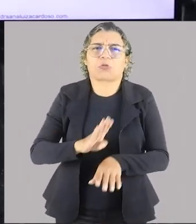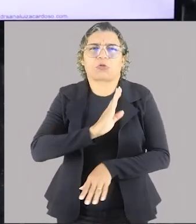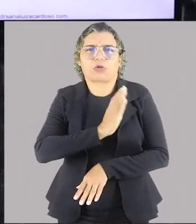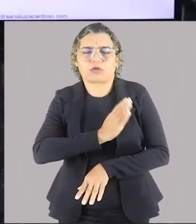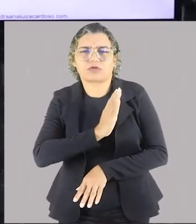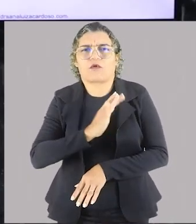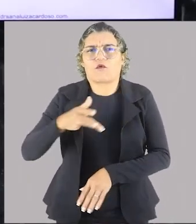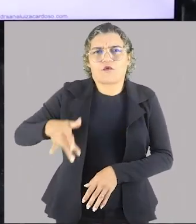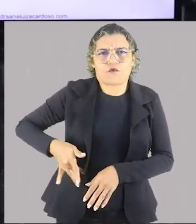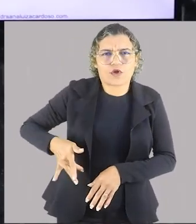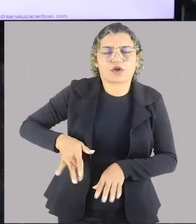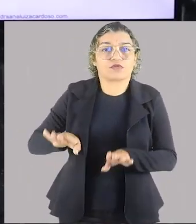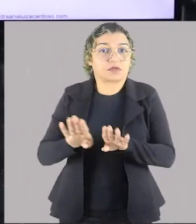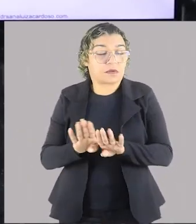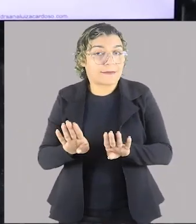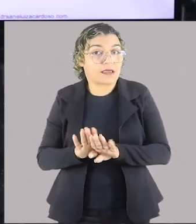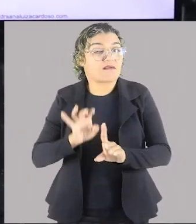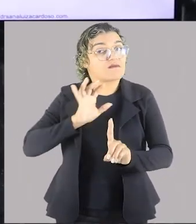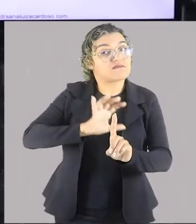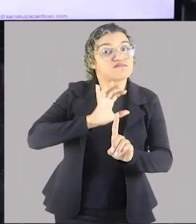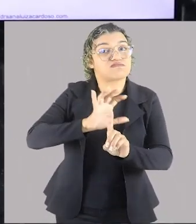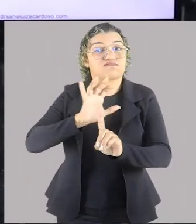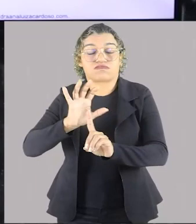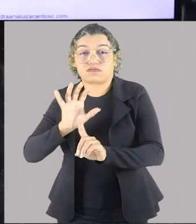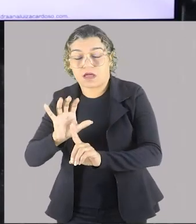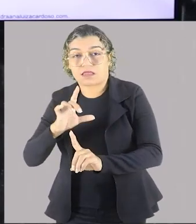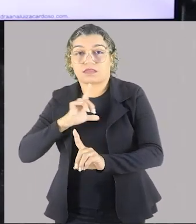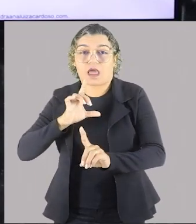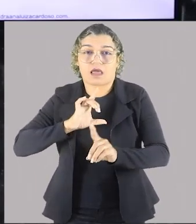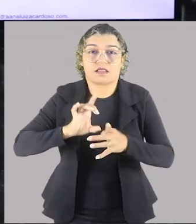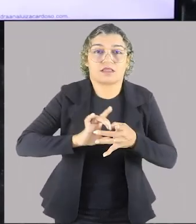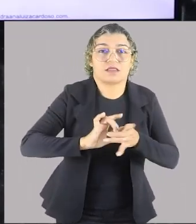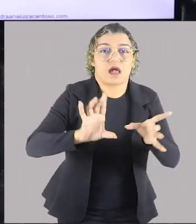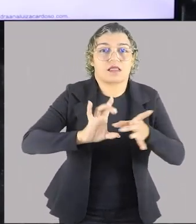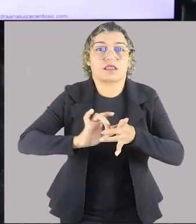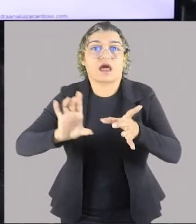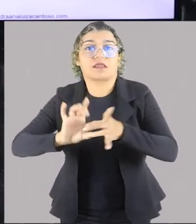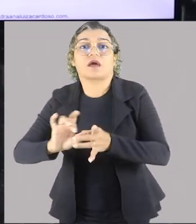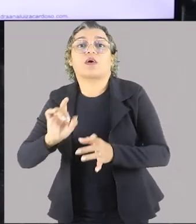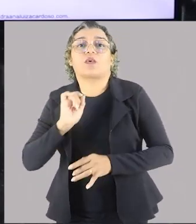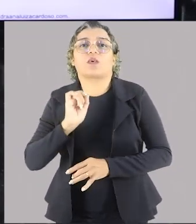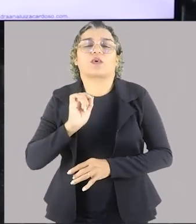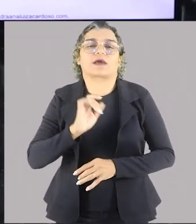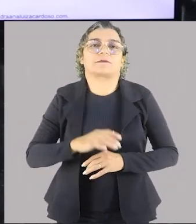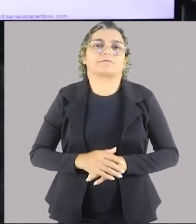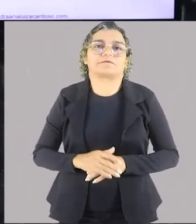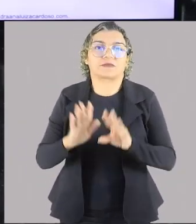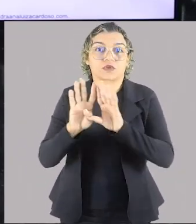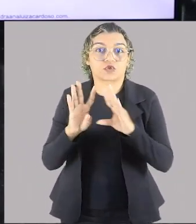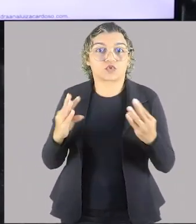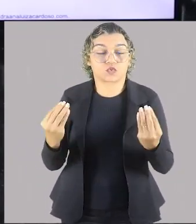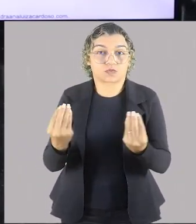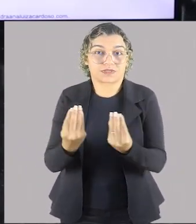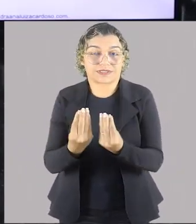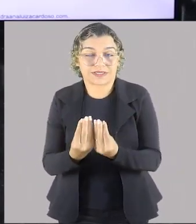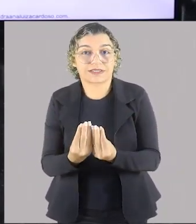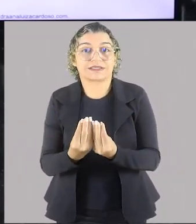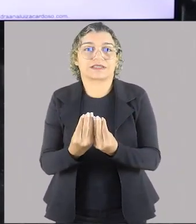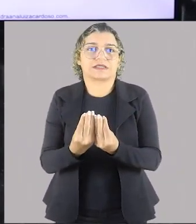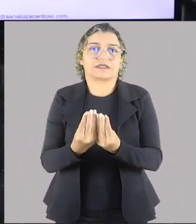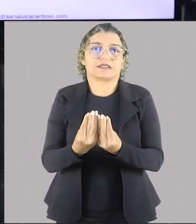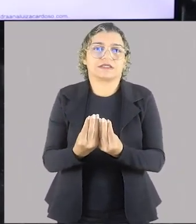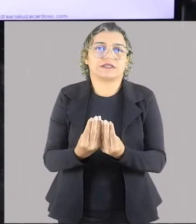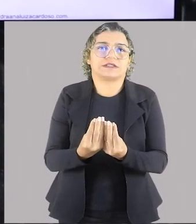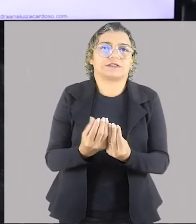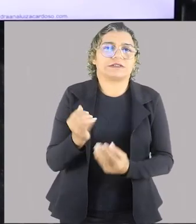fígado, tá? E isso vai fazer com que ocorra liberações de substâncias inflamatórias que